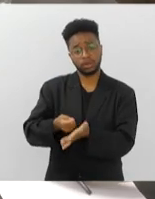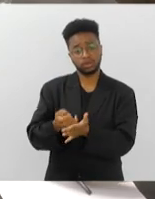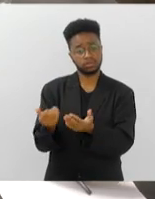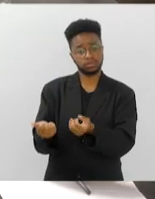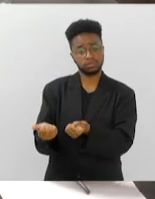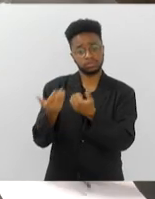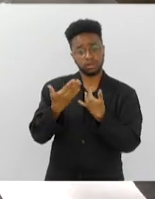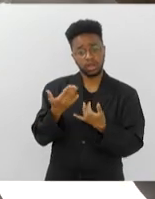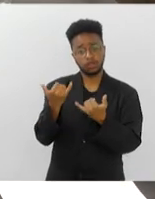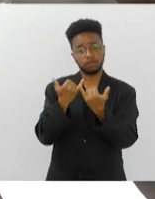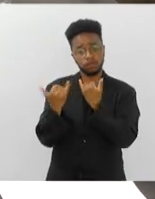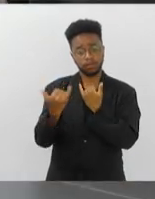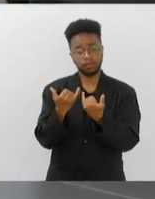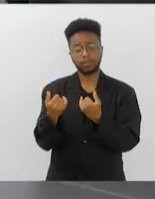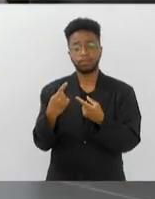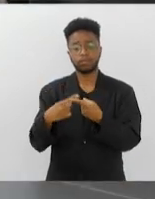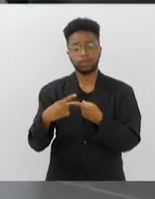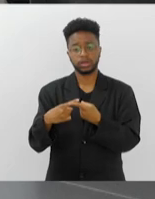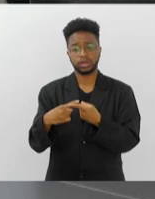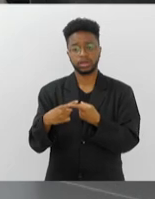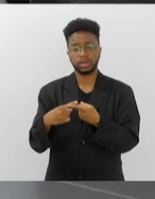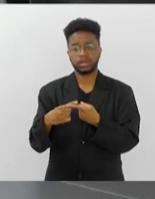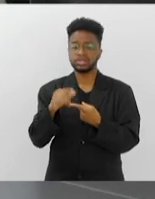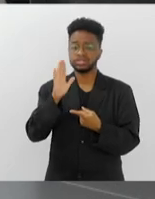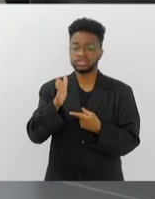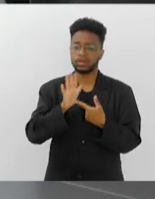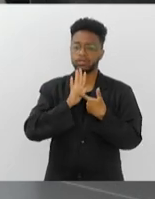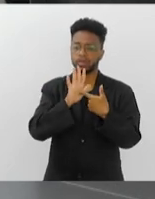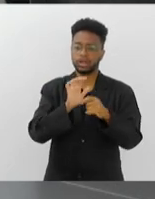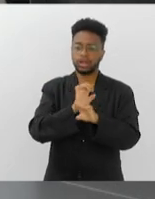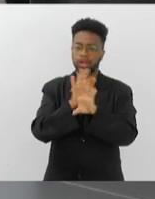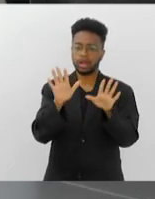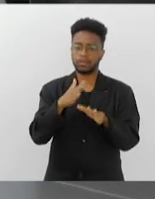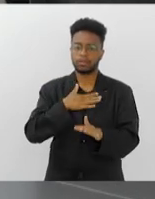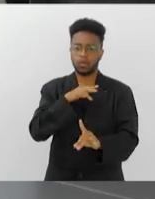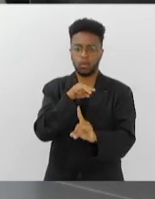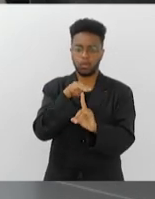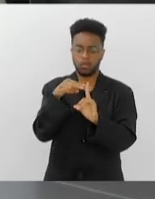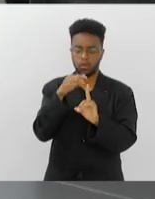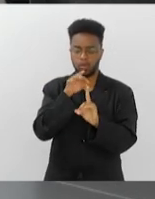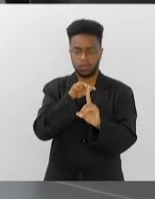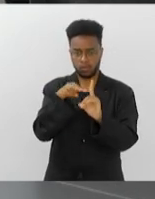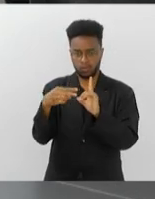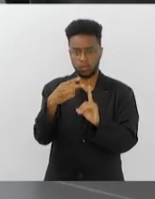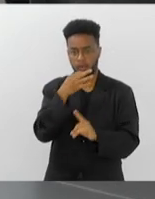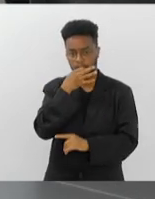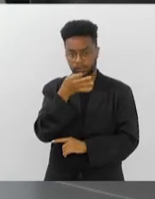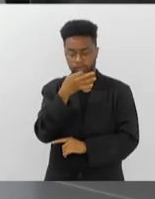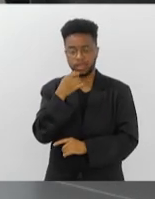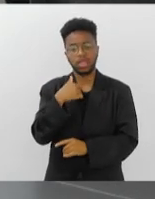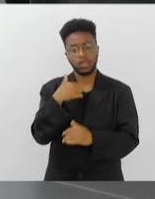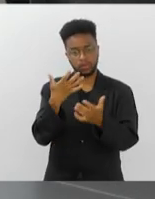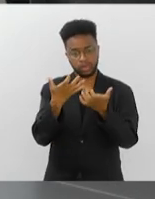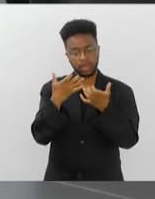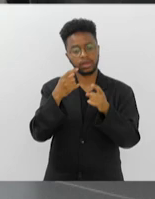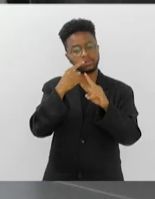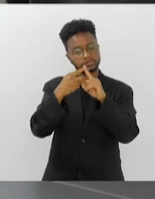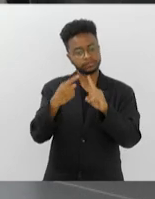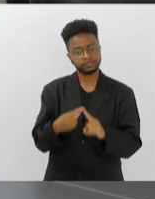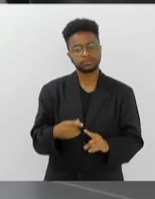informar, porque ainda vou além, deputado Luiz Paulo. Acho que já ficou claro, pelo menos, a minha opinião em relação aos IBET. Quero ser restritivo, quero